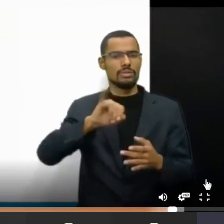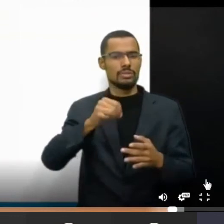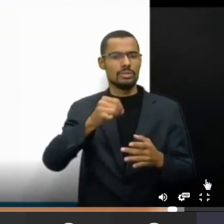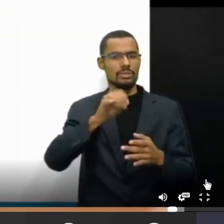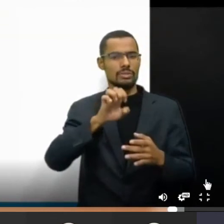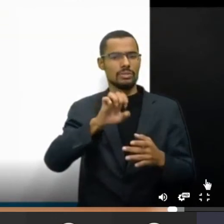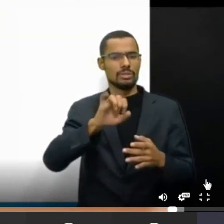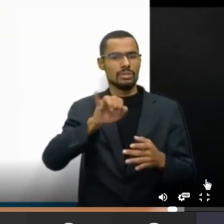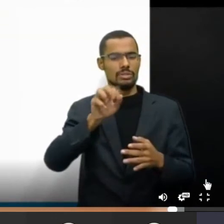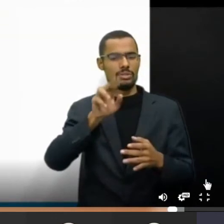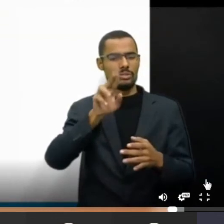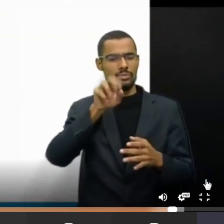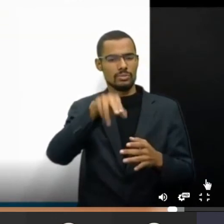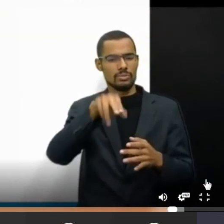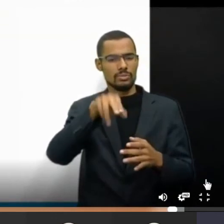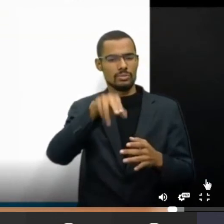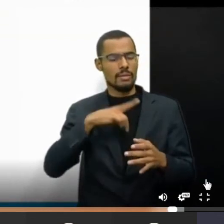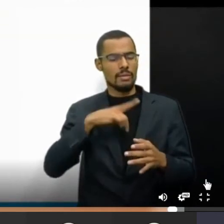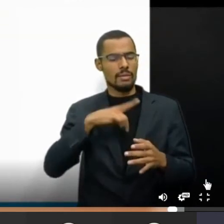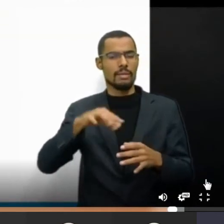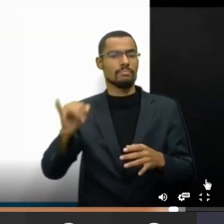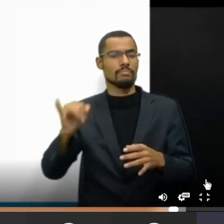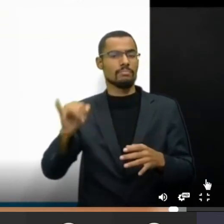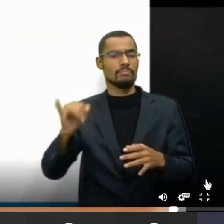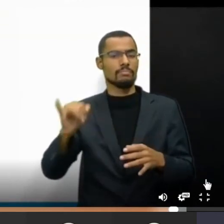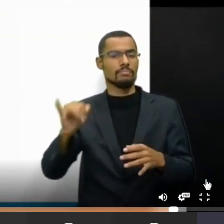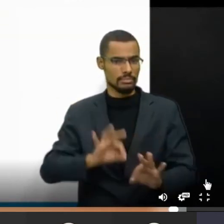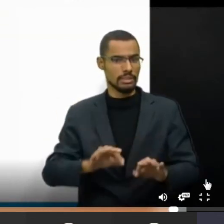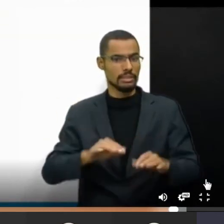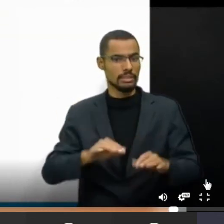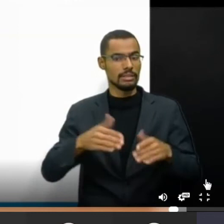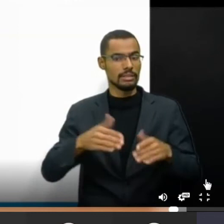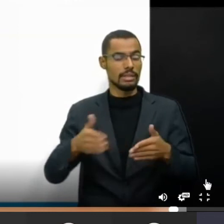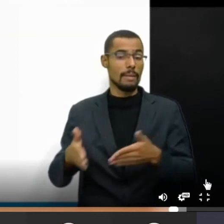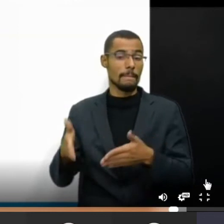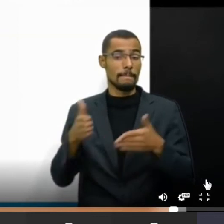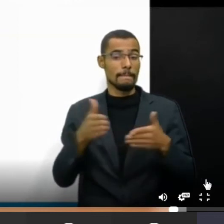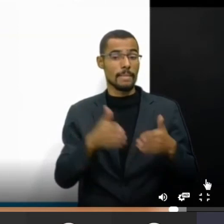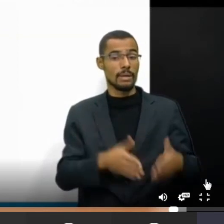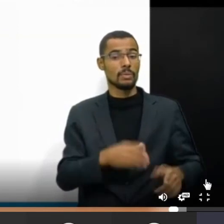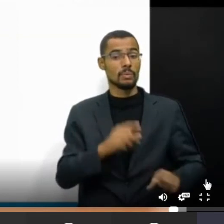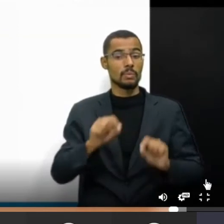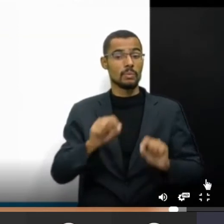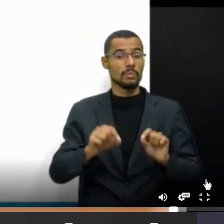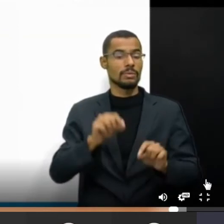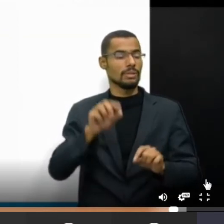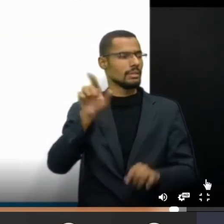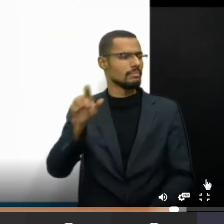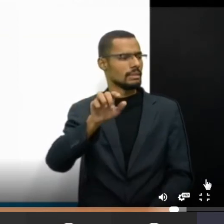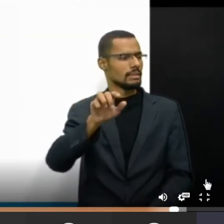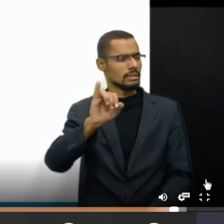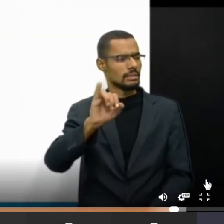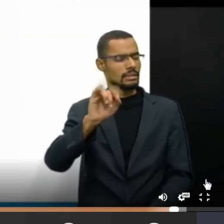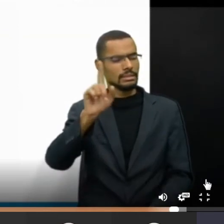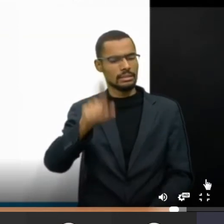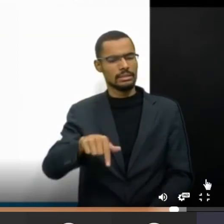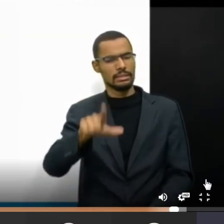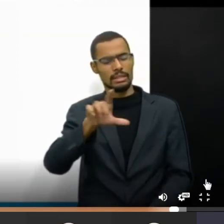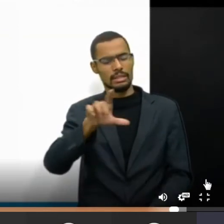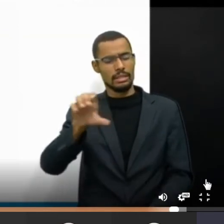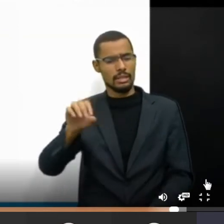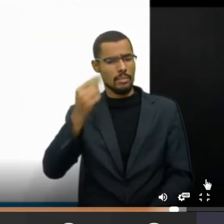tenho pregas circulares, e a parte de ilho. Então,